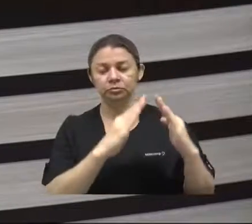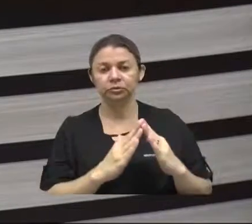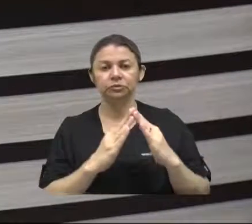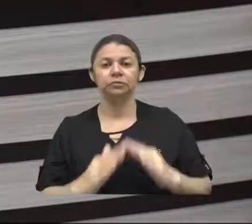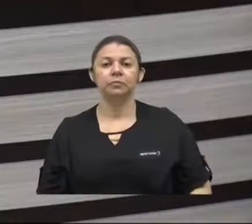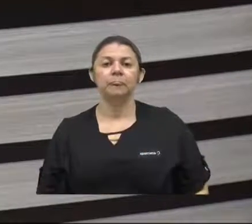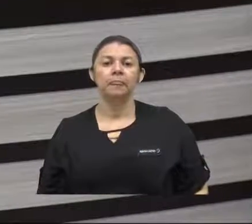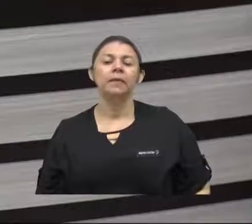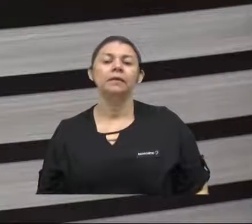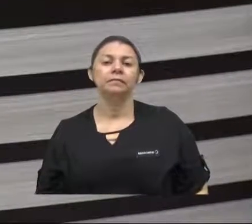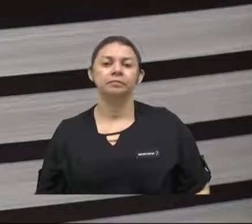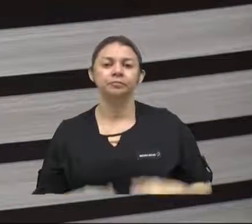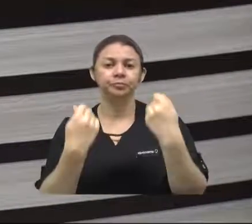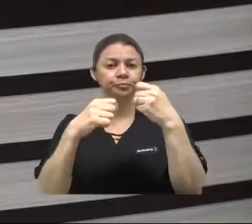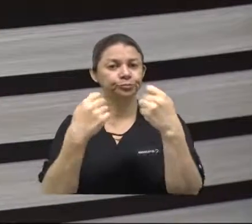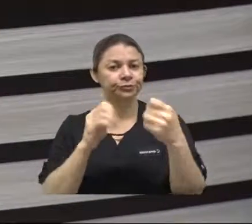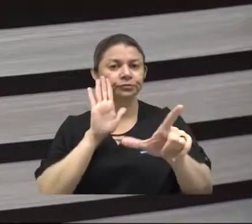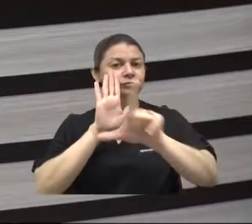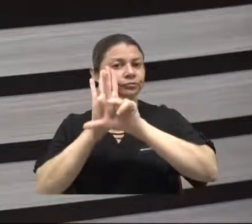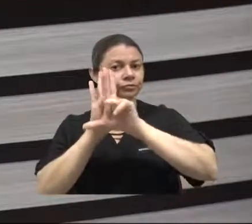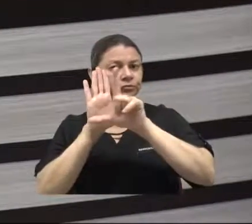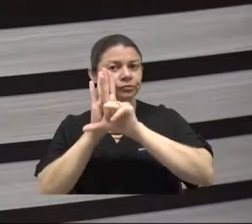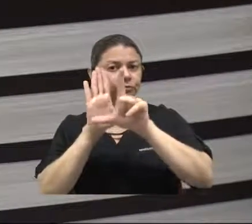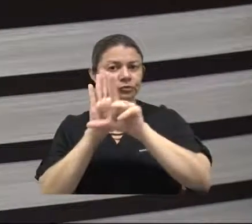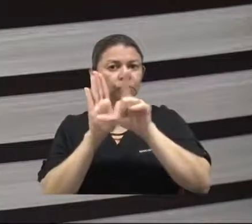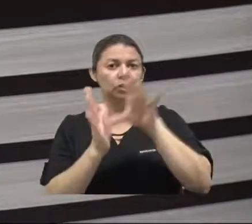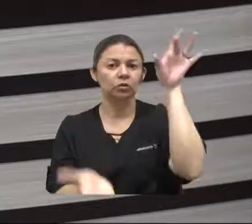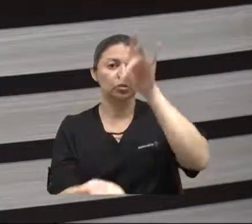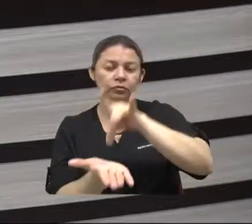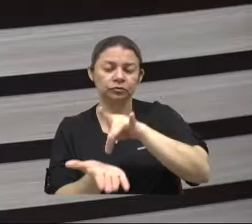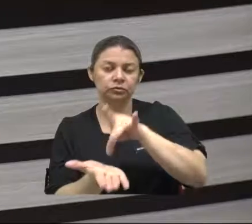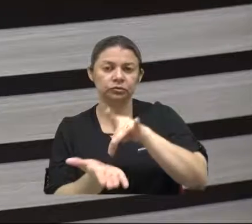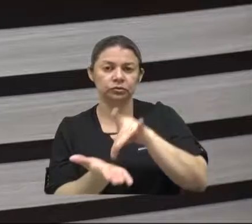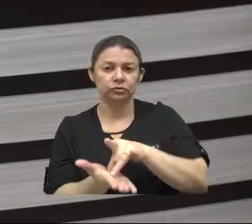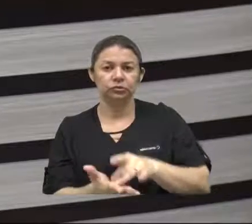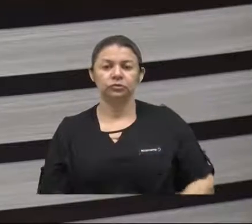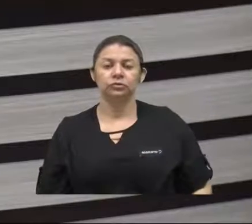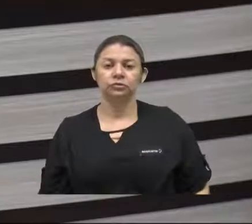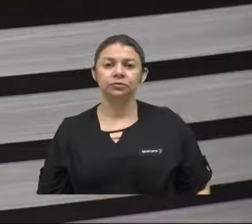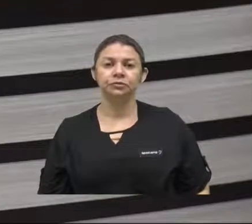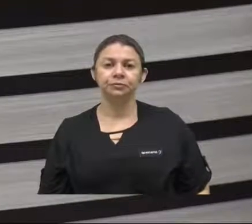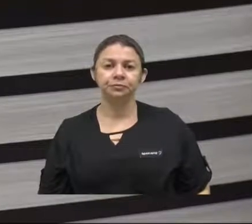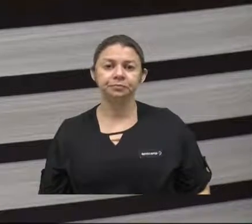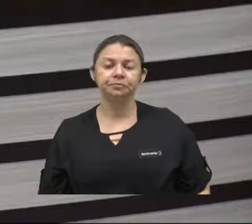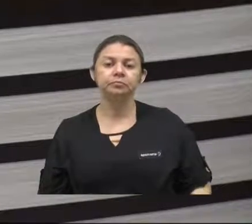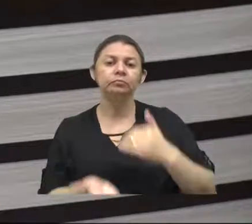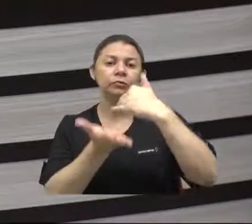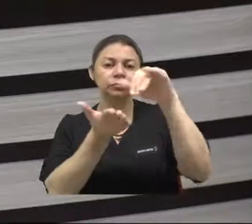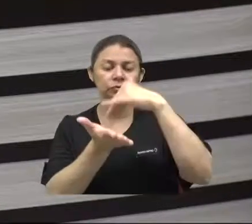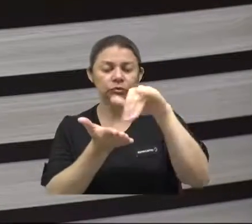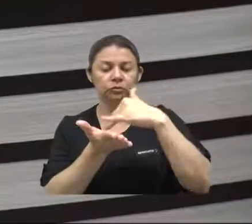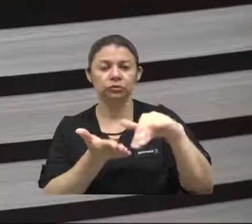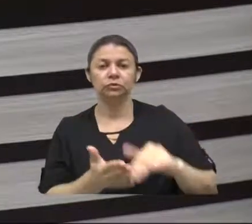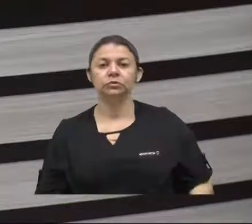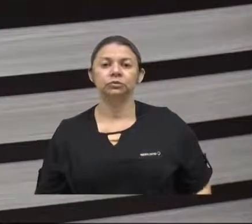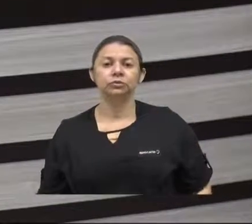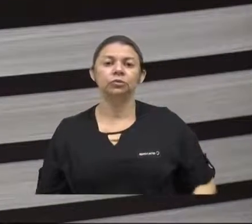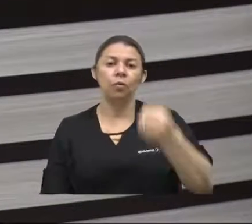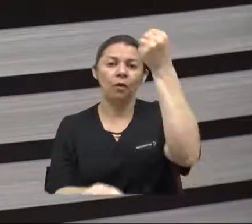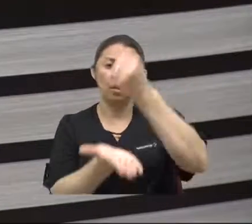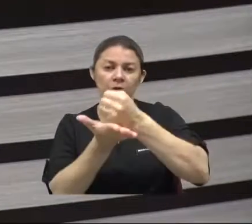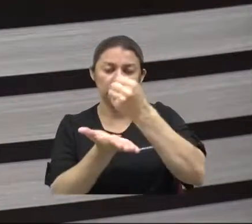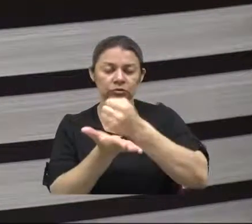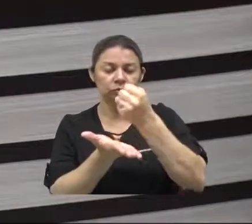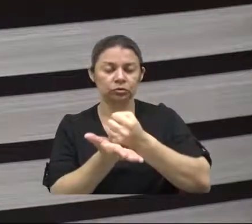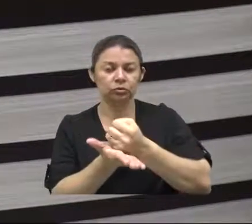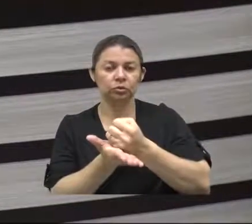sua oficialização em lei municipal para emissão de documentos ao cartório de registro de imóveis.